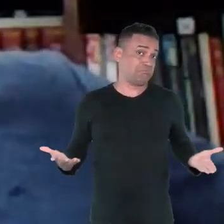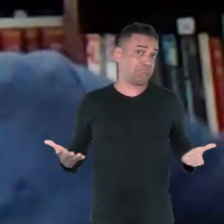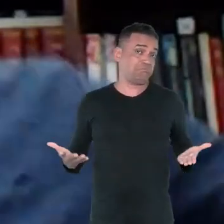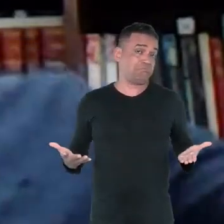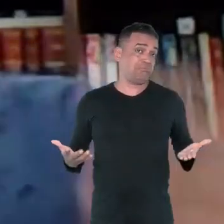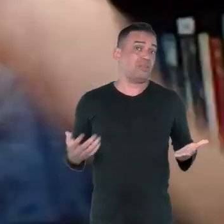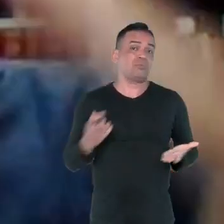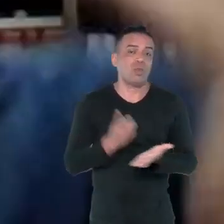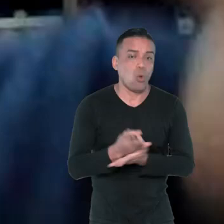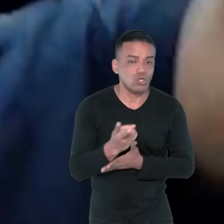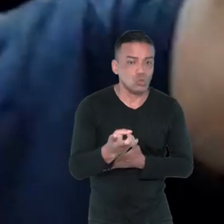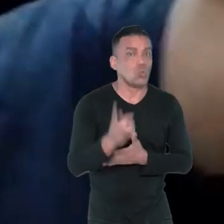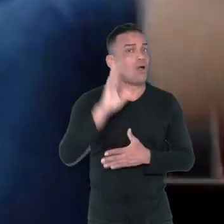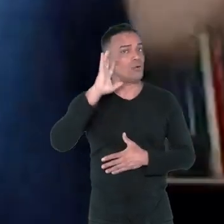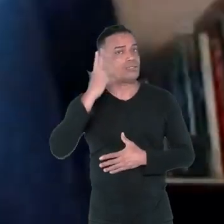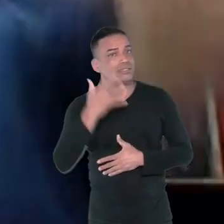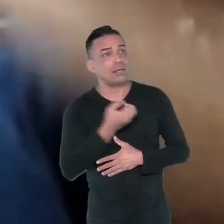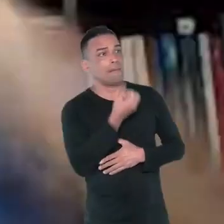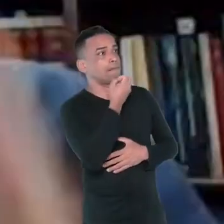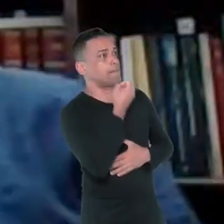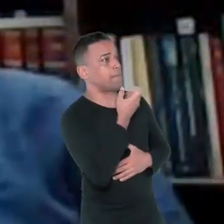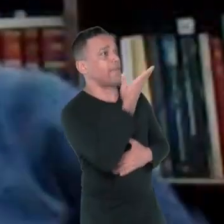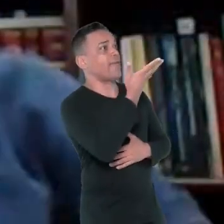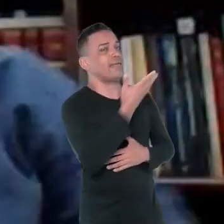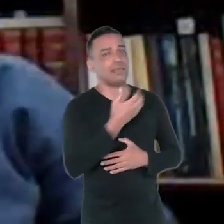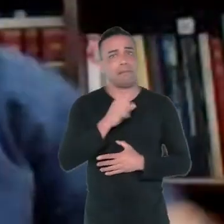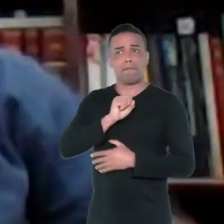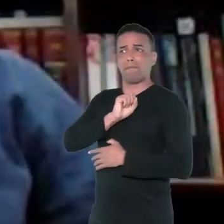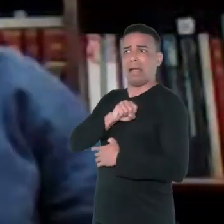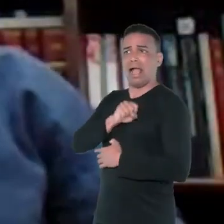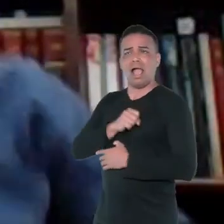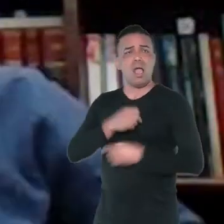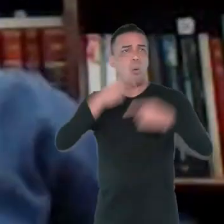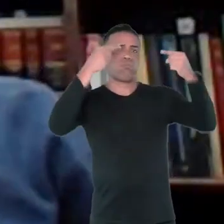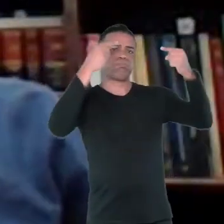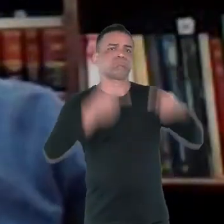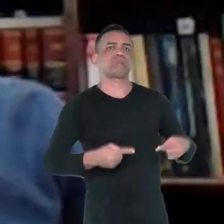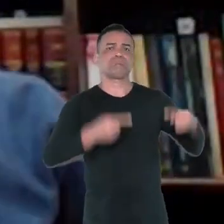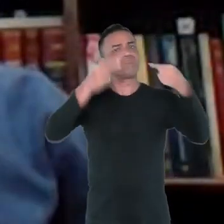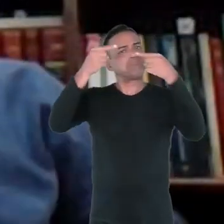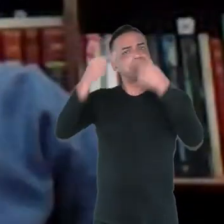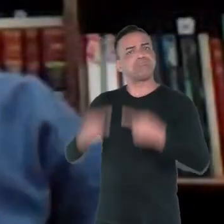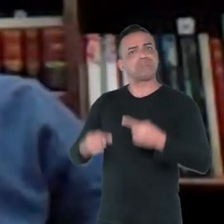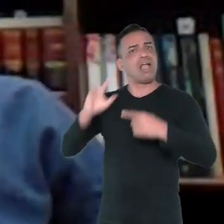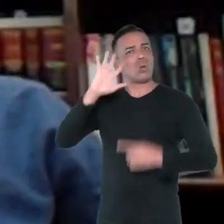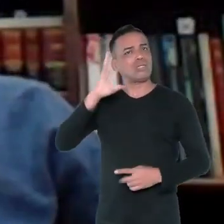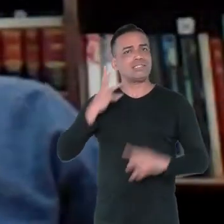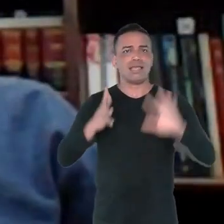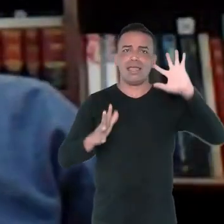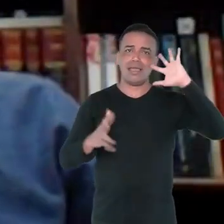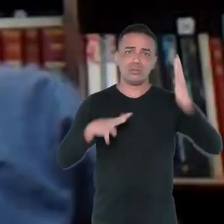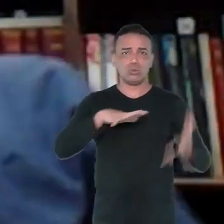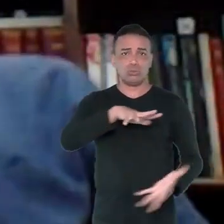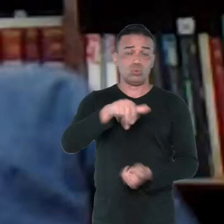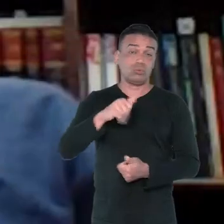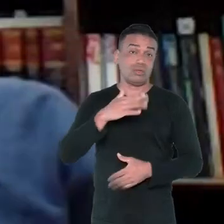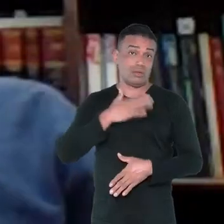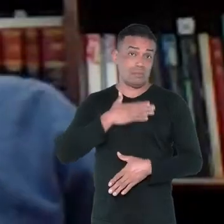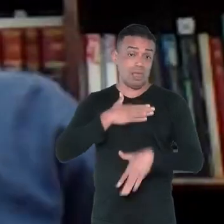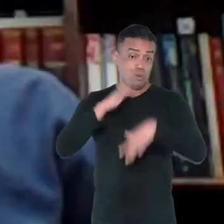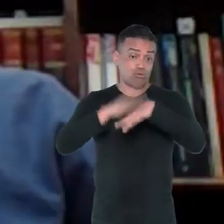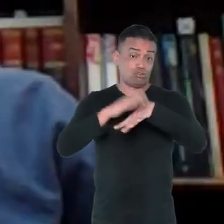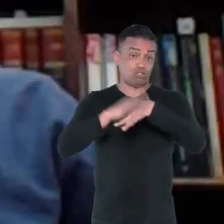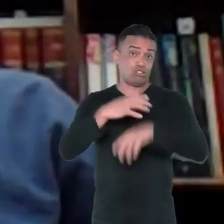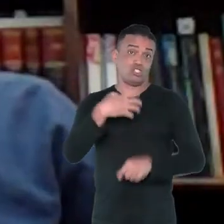as coisas continuam acontecendo e esse embate continua ocorrendo. E a minha